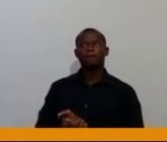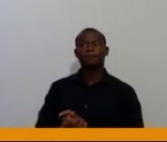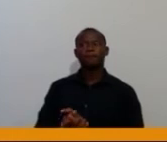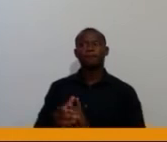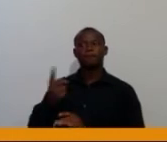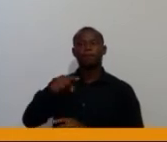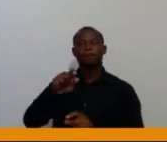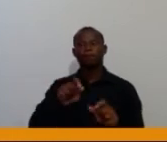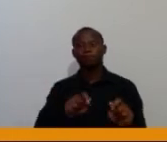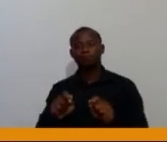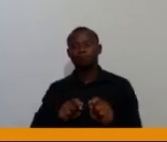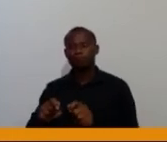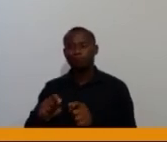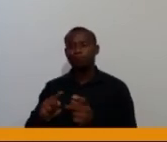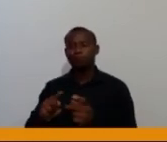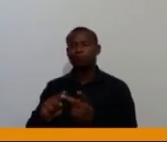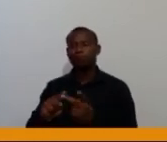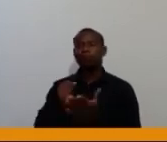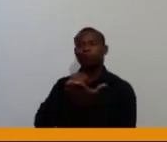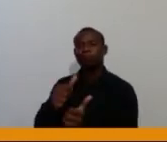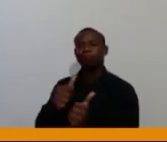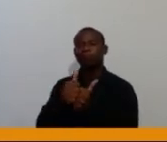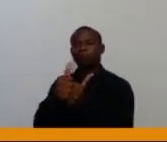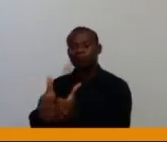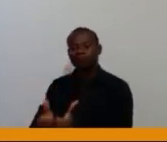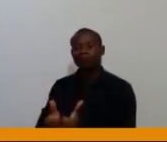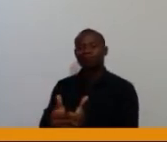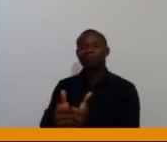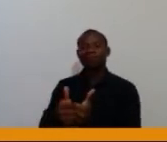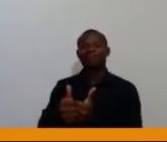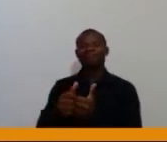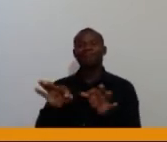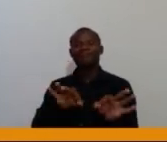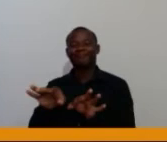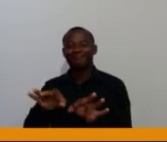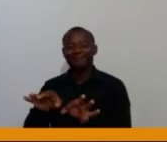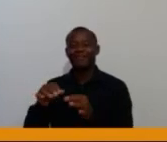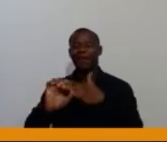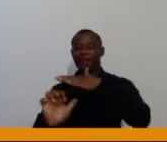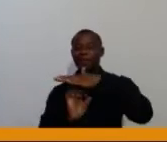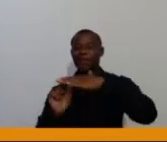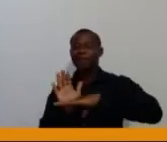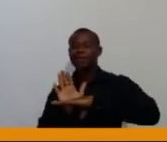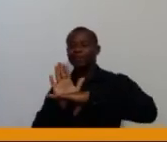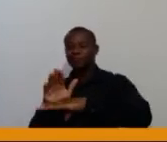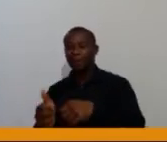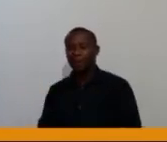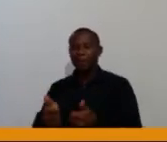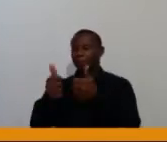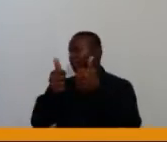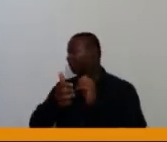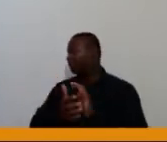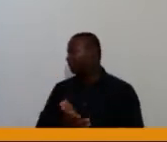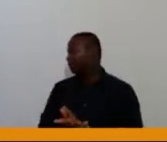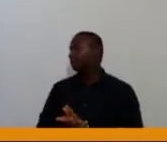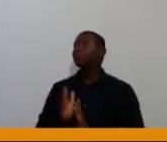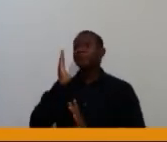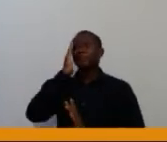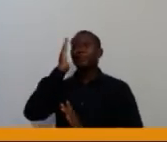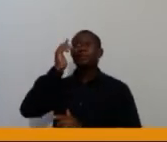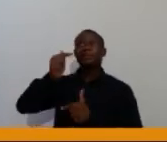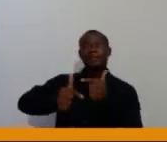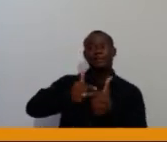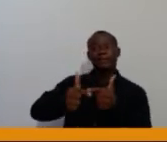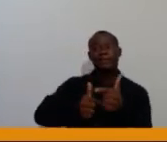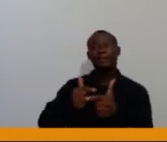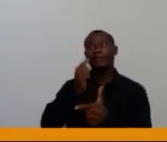de apoio à implantação dos protocolos sanitários nas empresas. Esse é um tipo de meu trabalho.